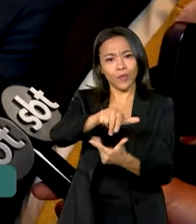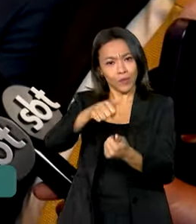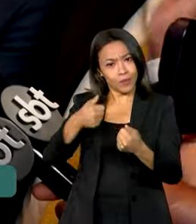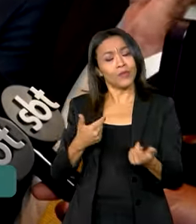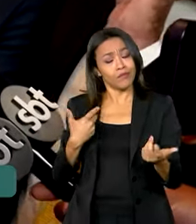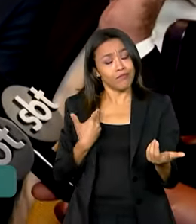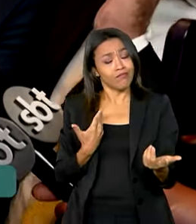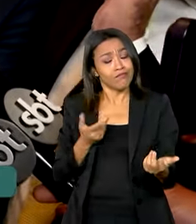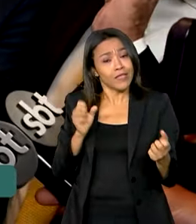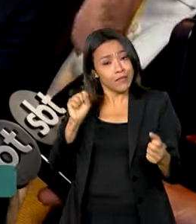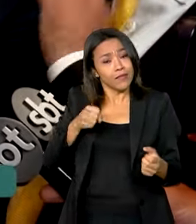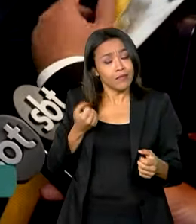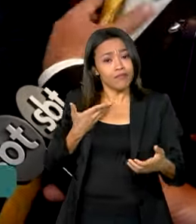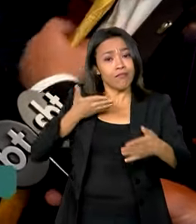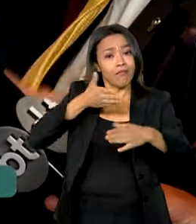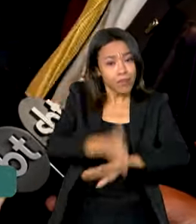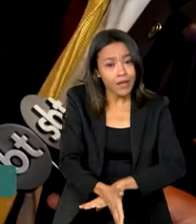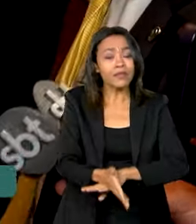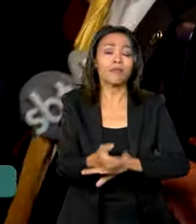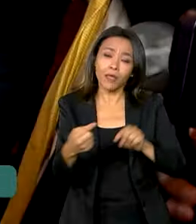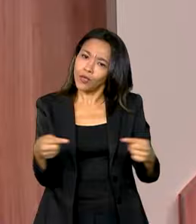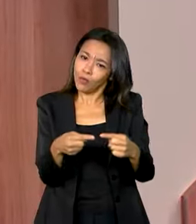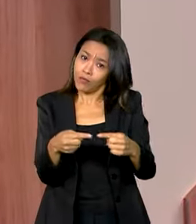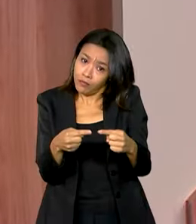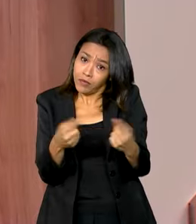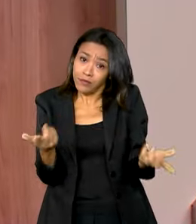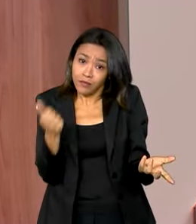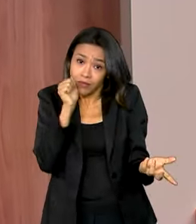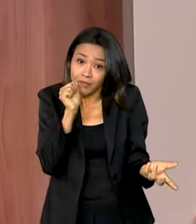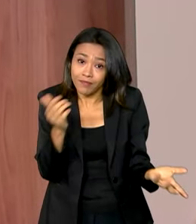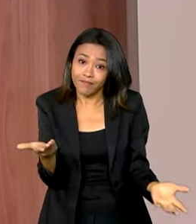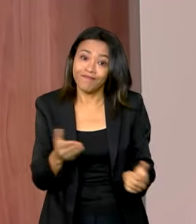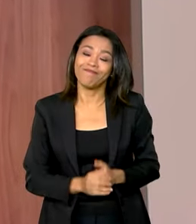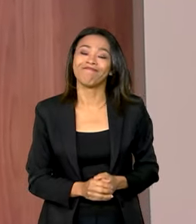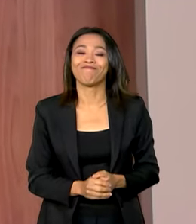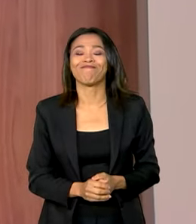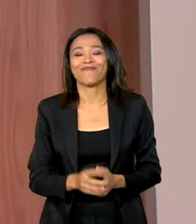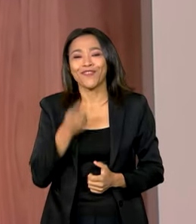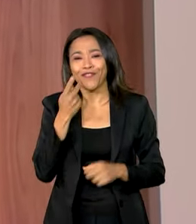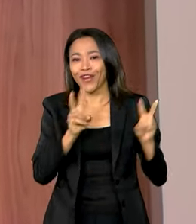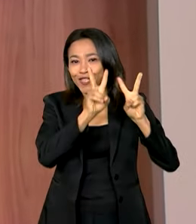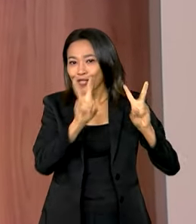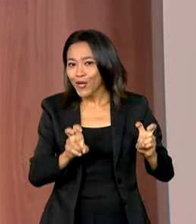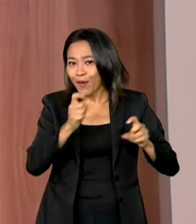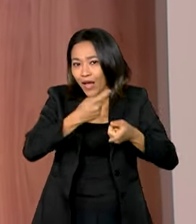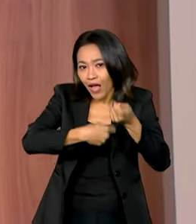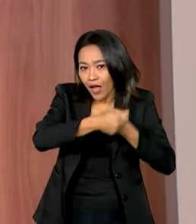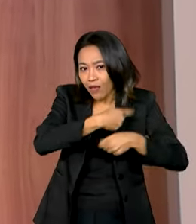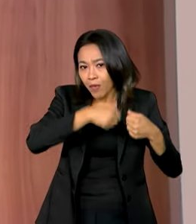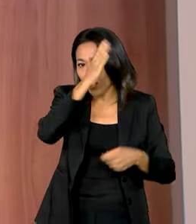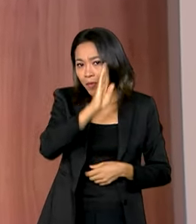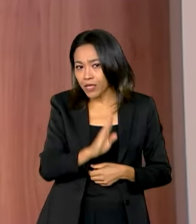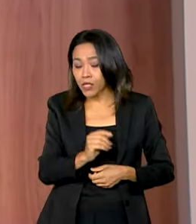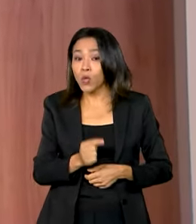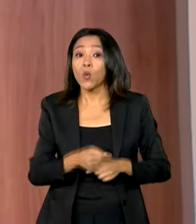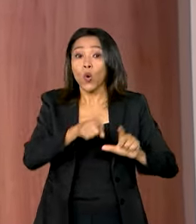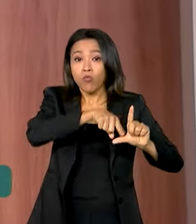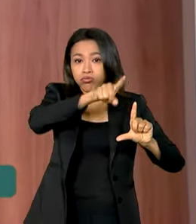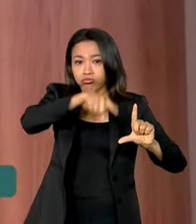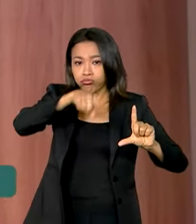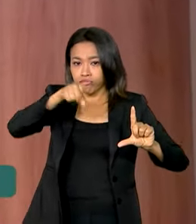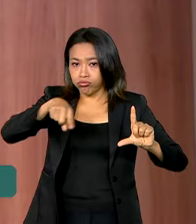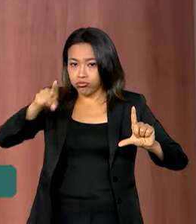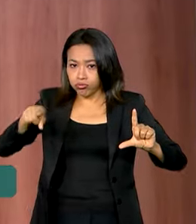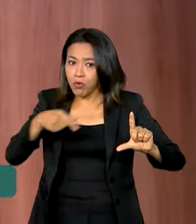definitivamente de que a política é coisa de mulher vamos falar agora da economia brasileira O mercado financeiro internacional está